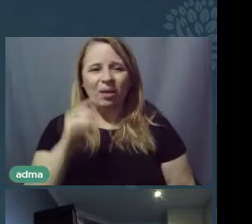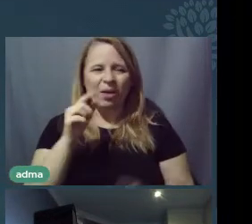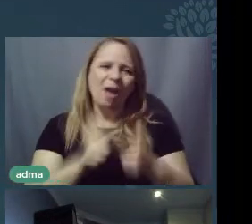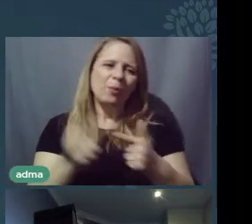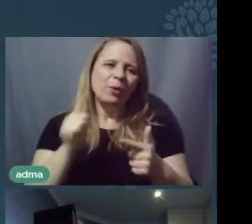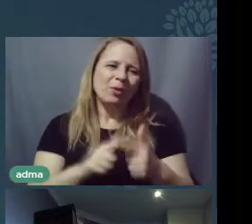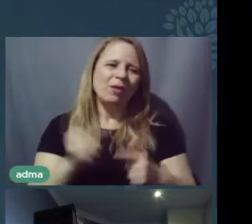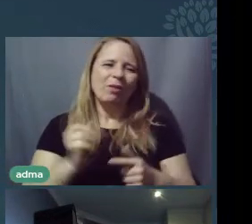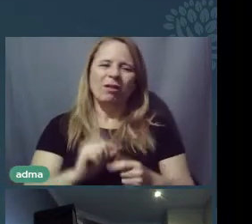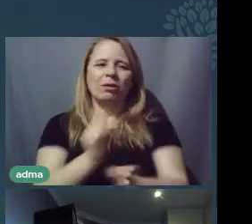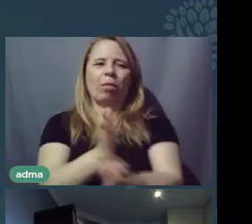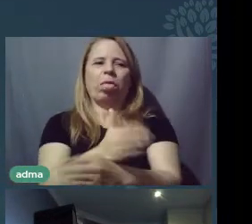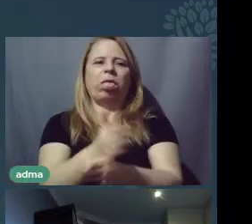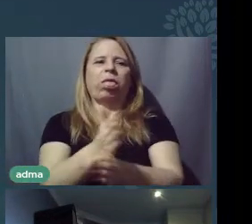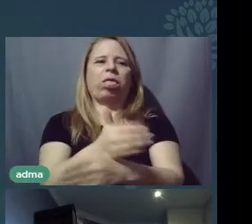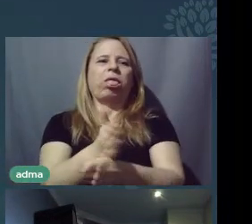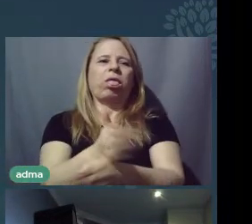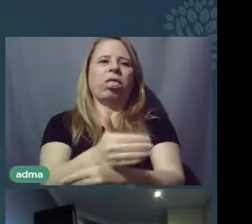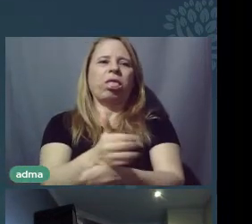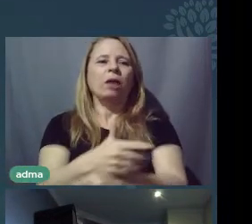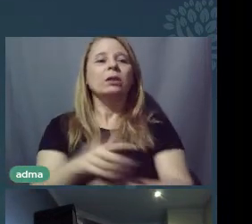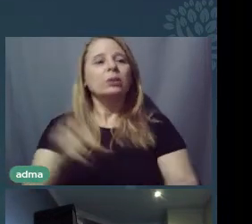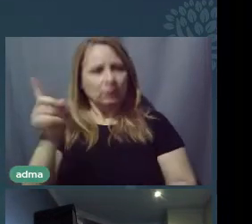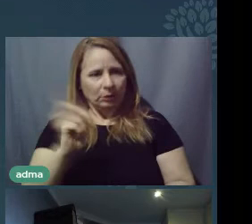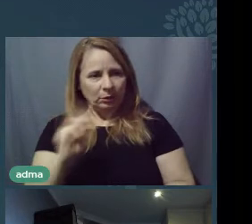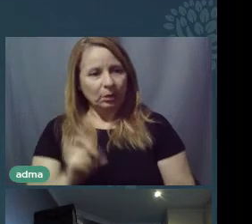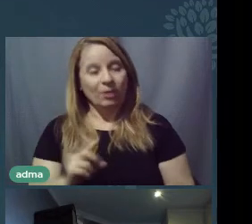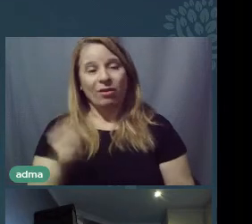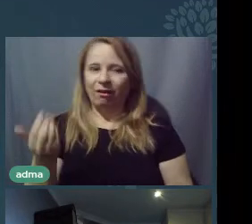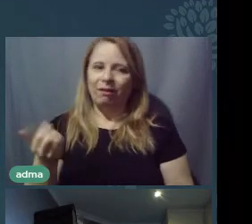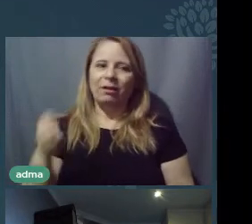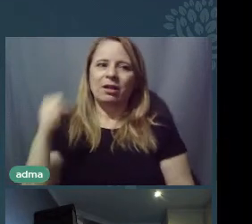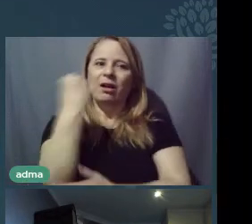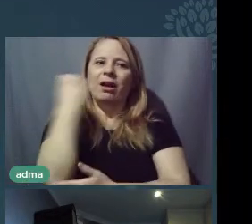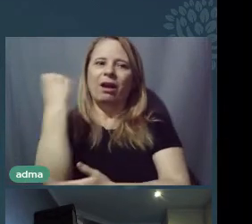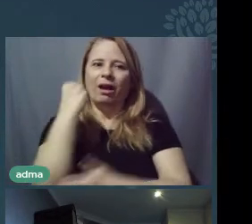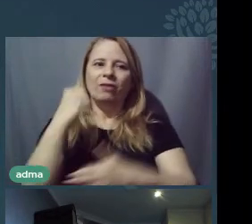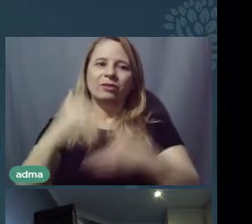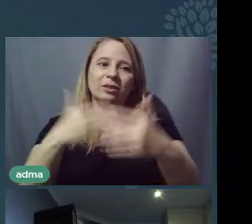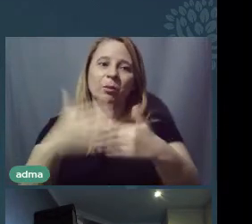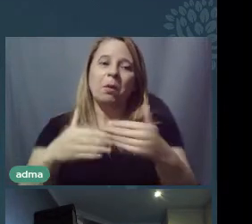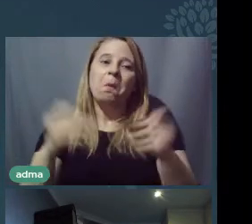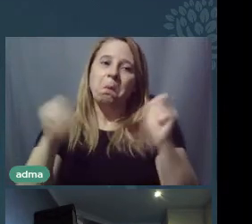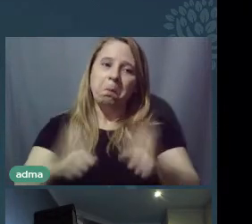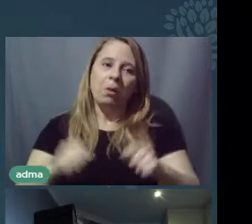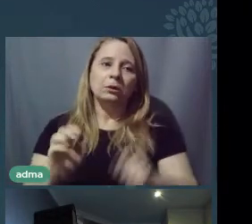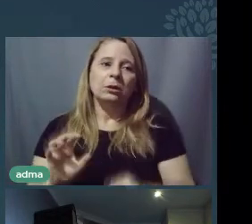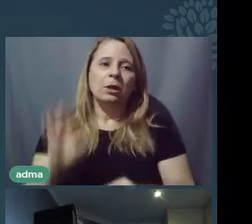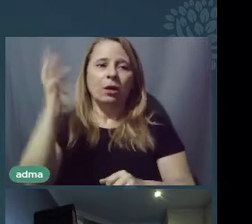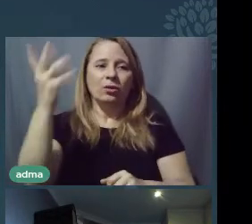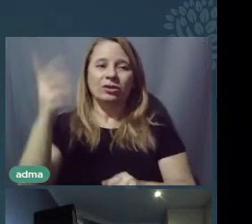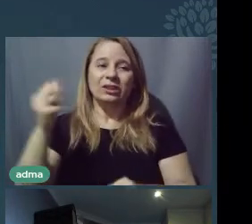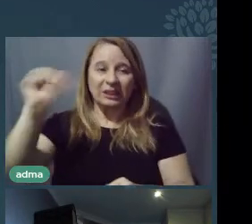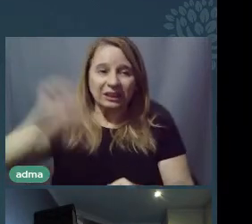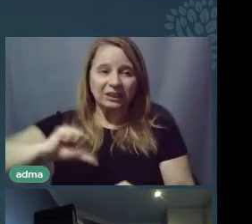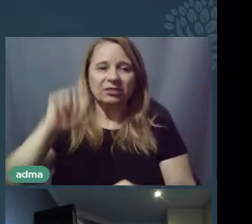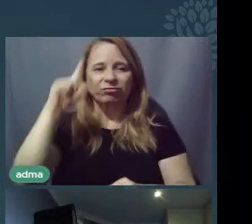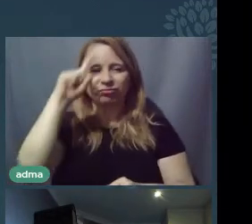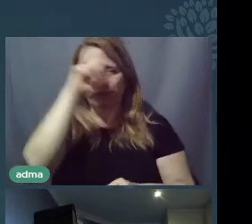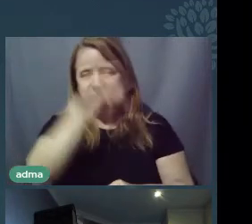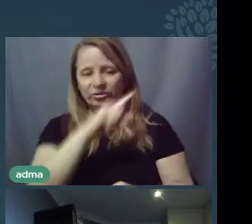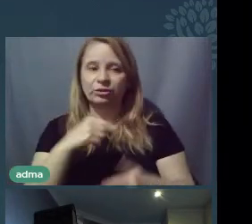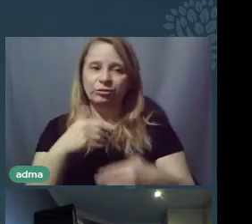problema e que pode levar a um quadro mais grave, isso torna esse paciente mais vulnerável a crises mais graves